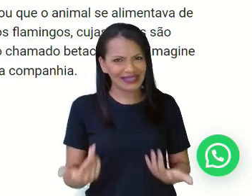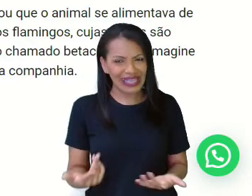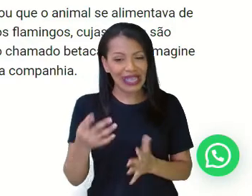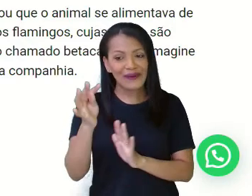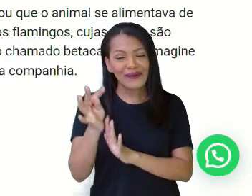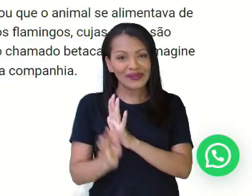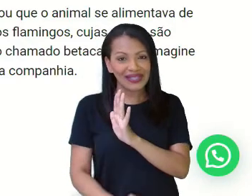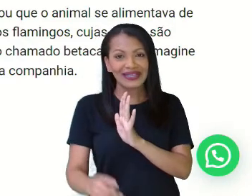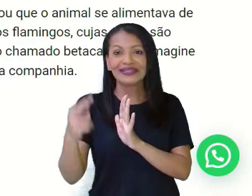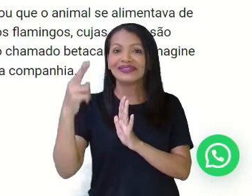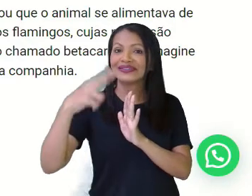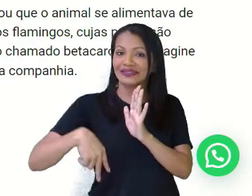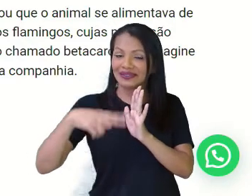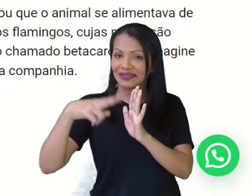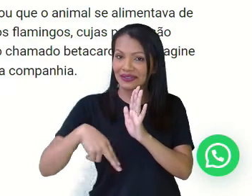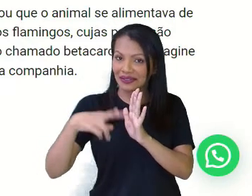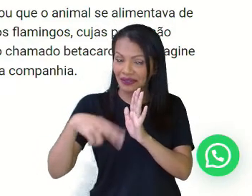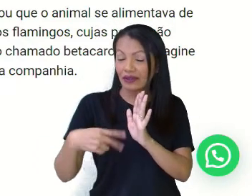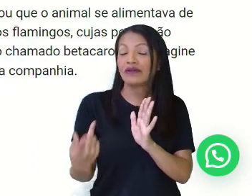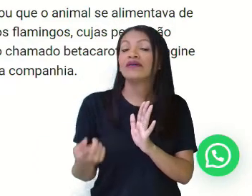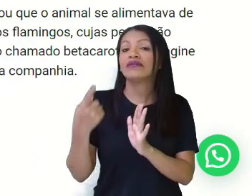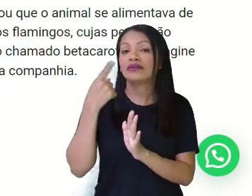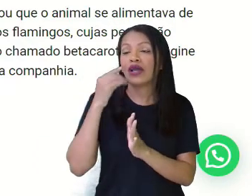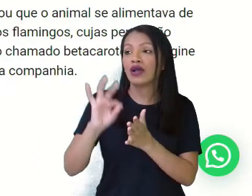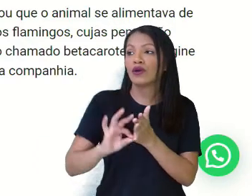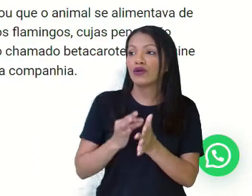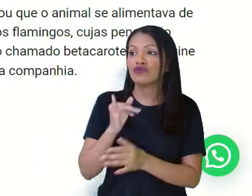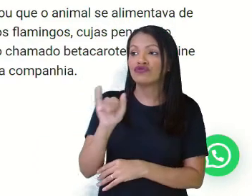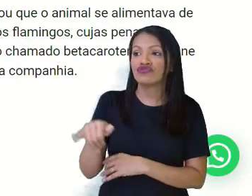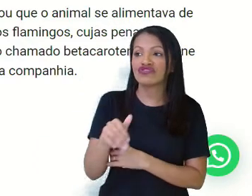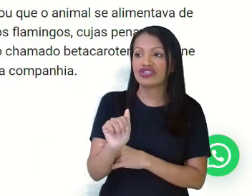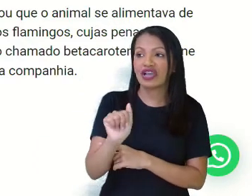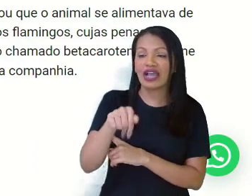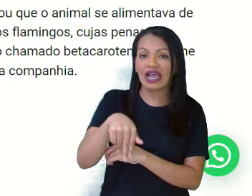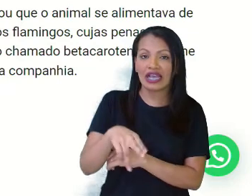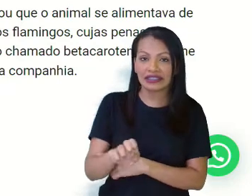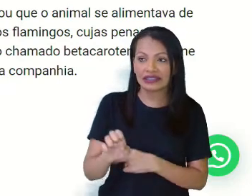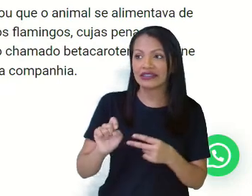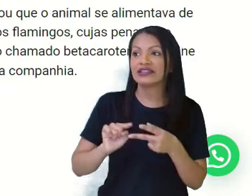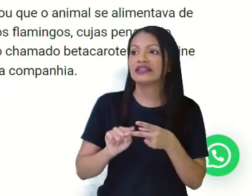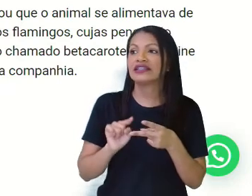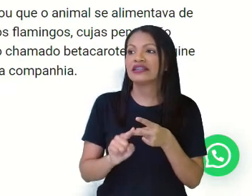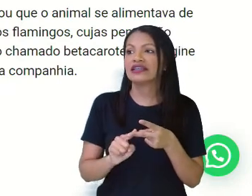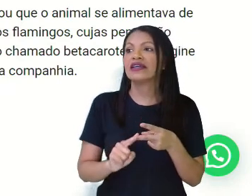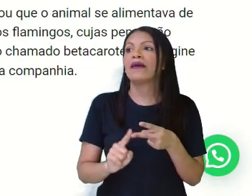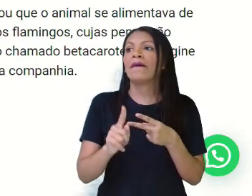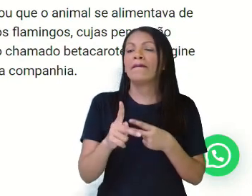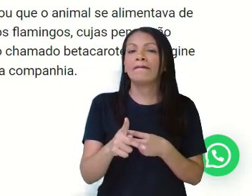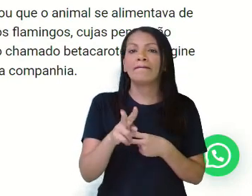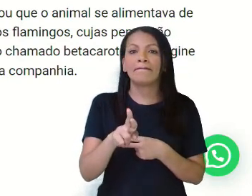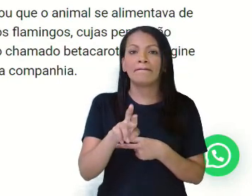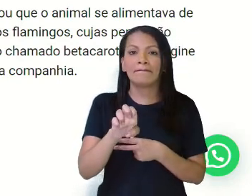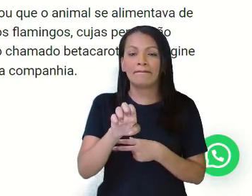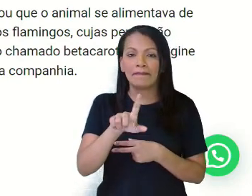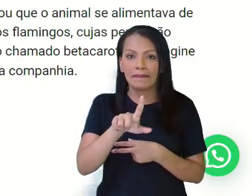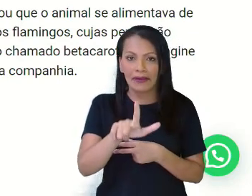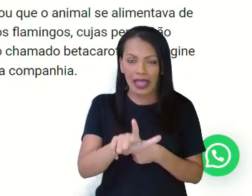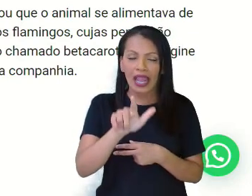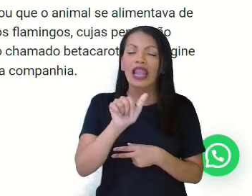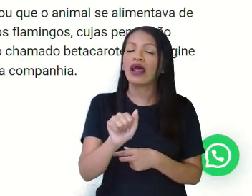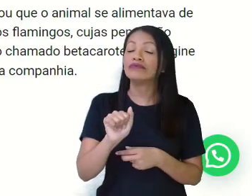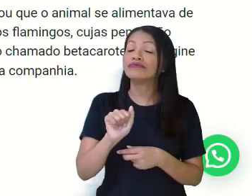foi escrito por Jânio Cordeiro Moreira e Perla Raquel Nogueira Vieira. E esta matéria foi publicada no